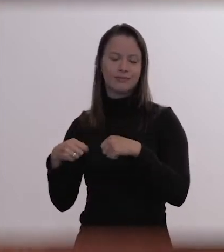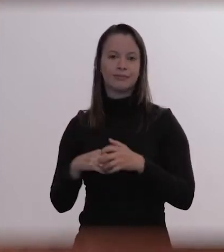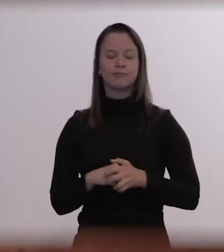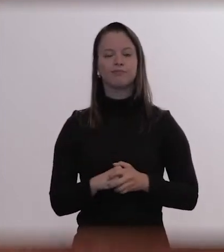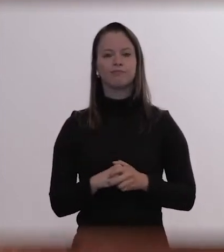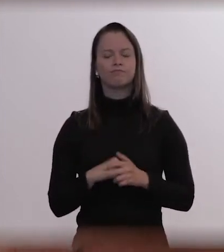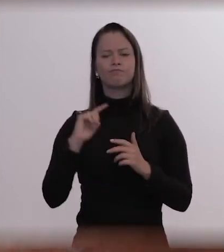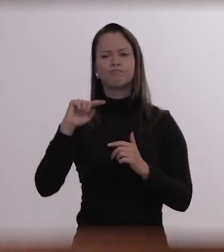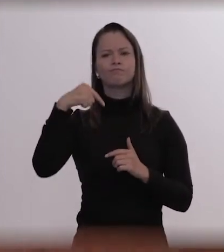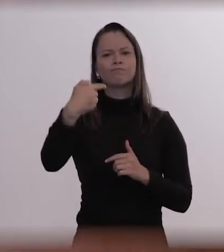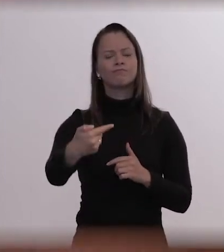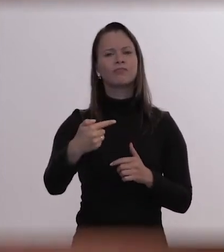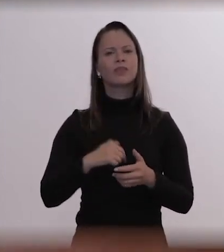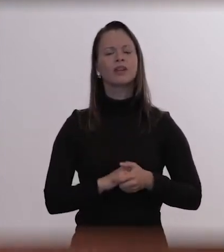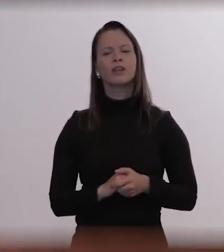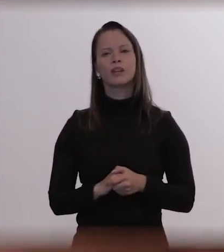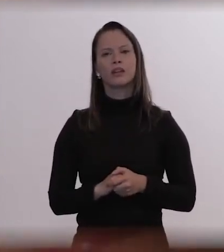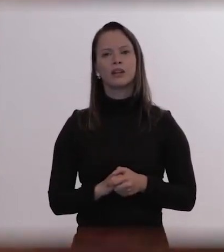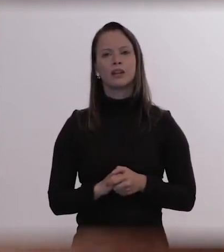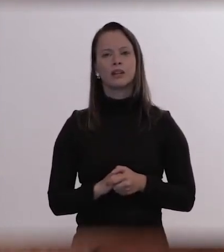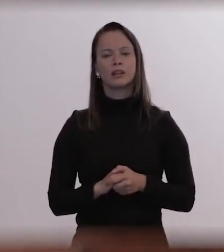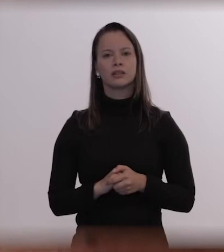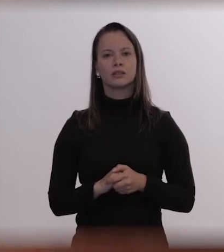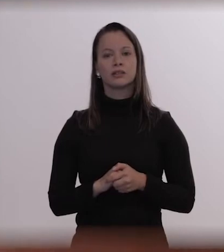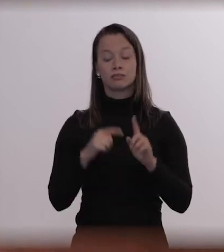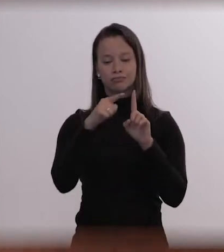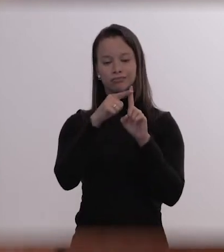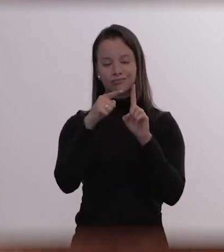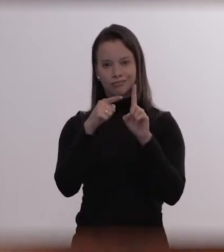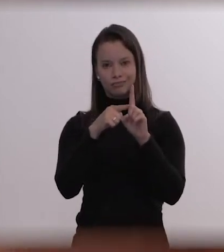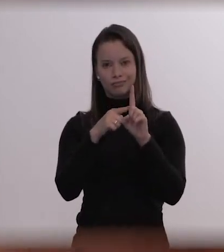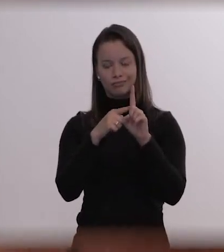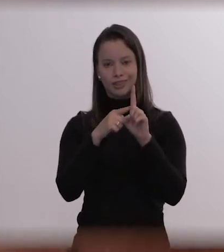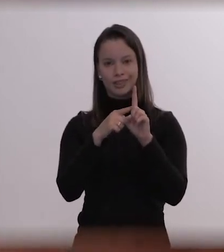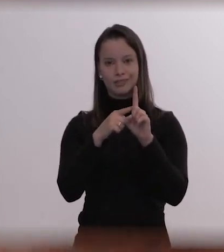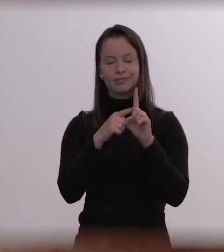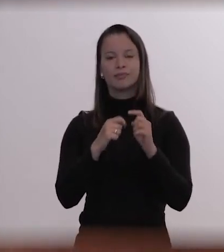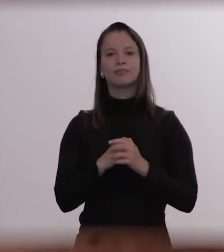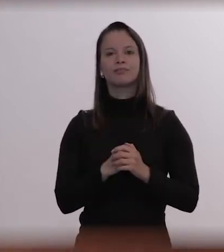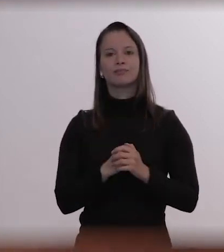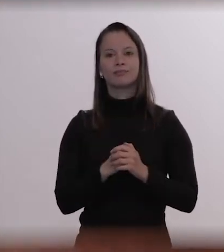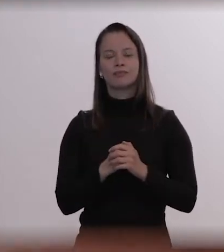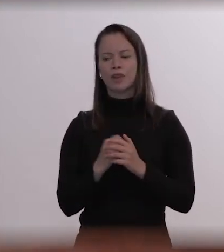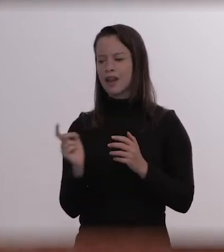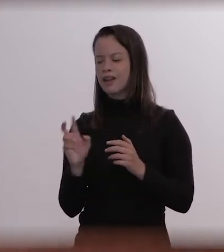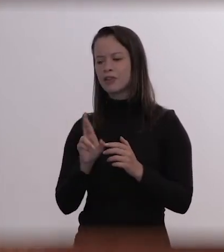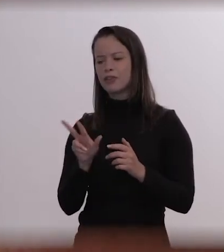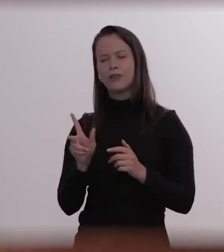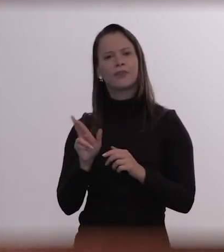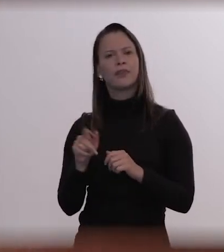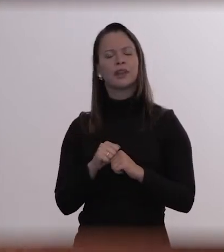Em seguida, eu tive a outra gestação, foi muito próximo. A diferença delas é